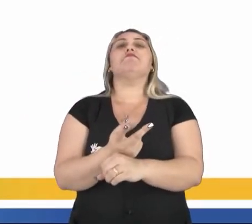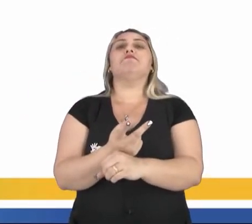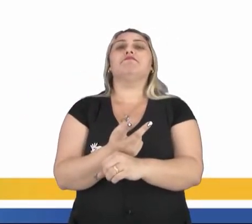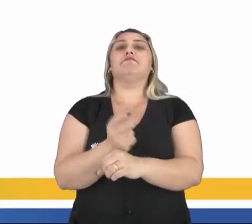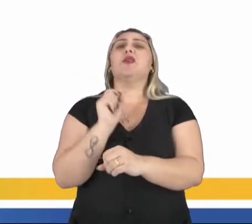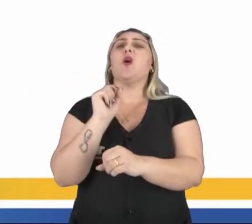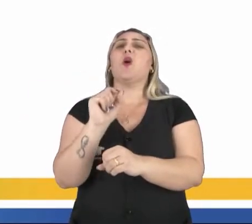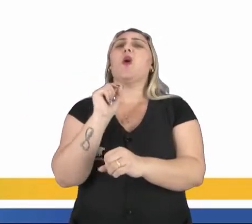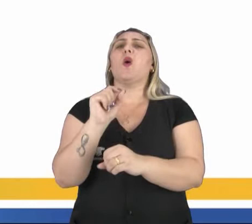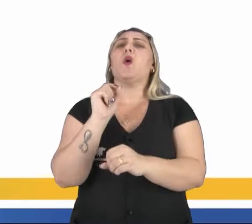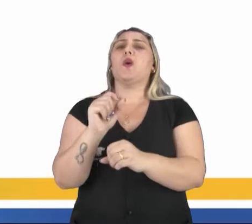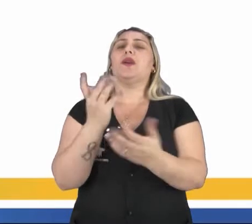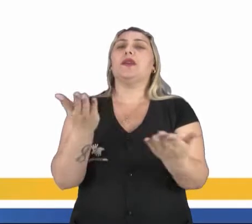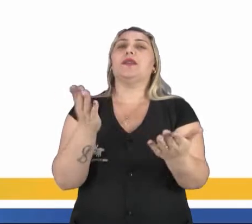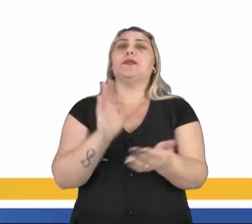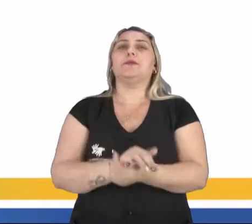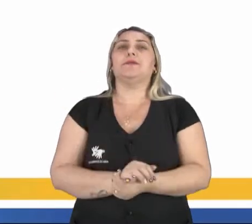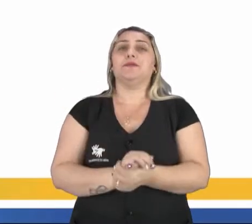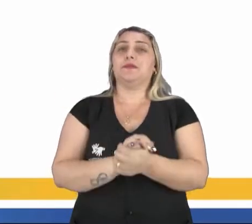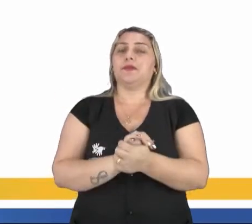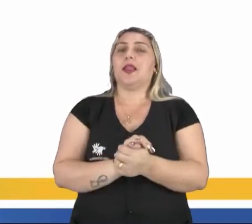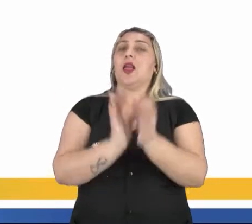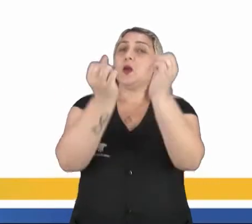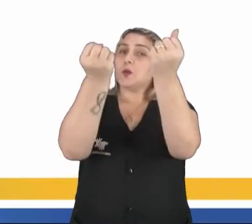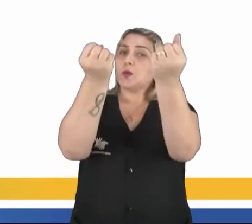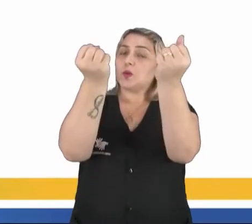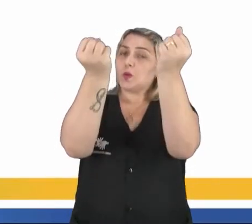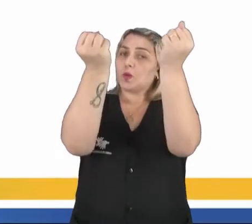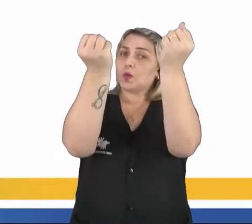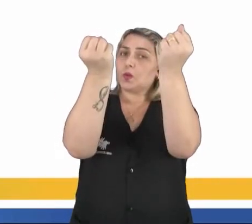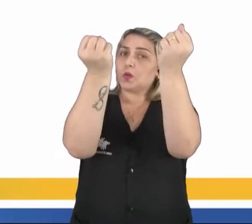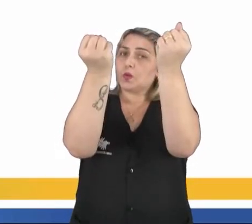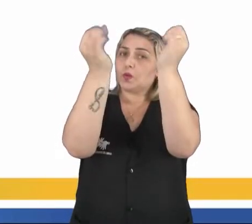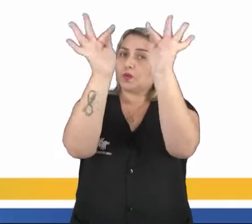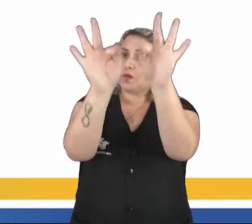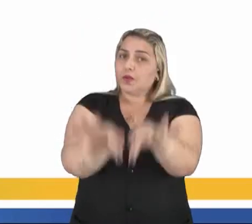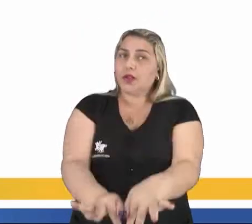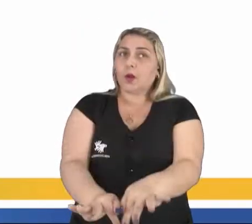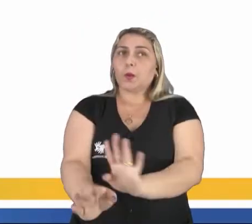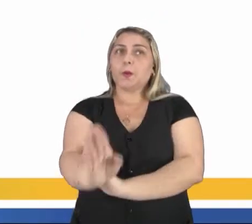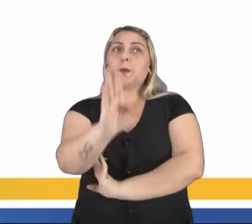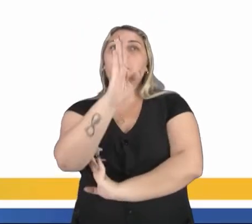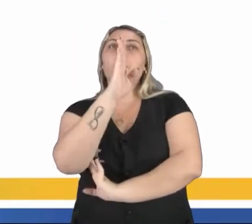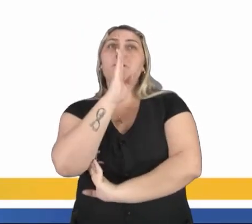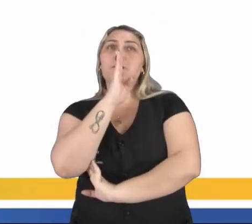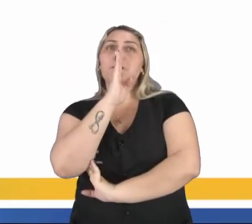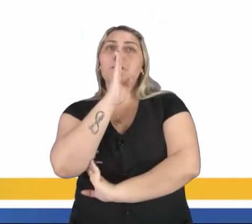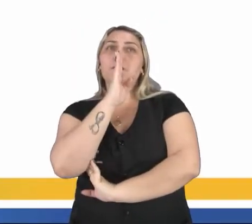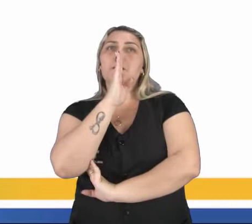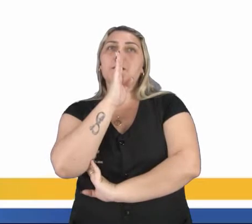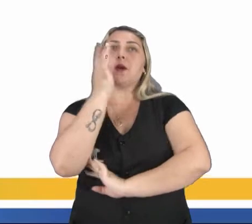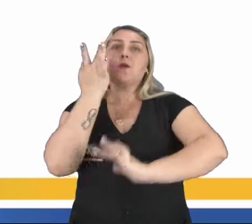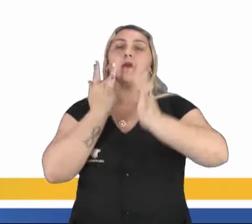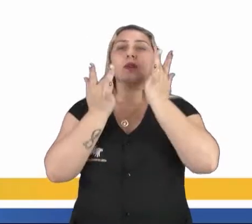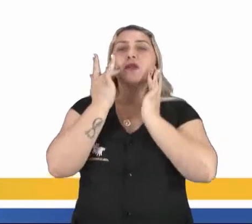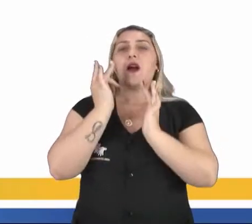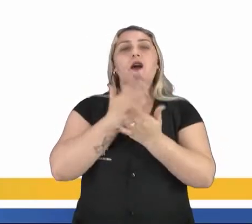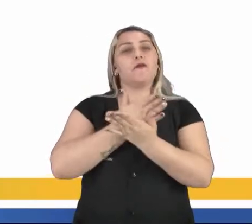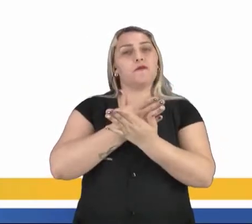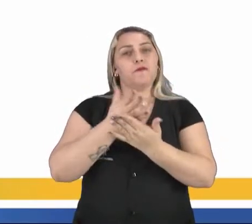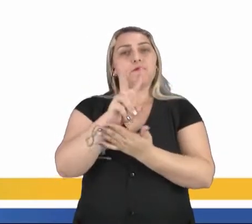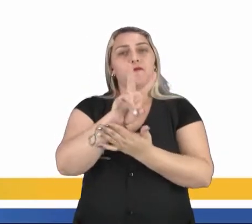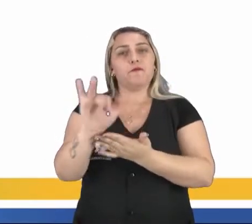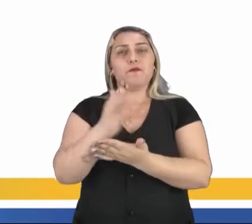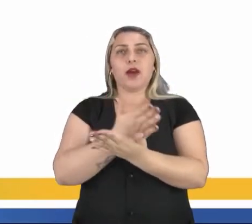procurá-lo. Quase que não sai, né? Conclusiva. Façam silêncio. que a peça teatral vai